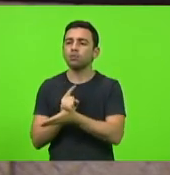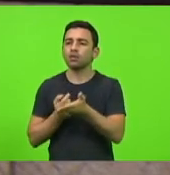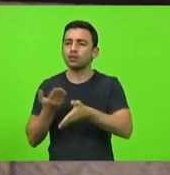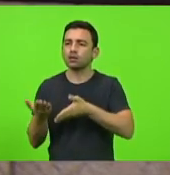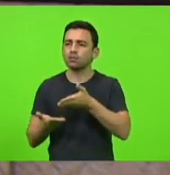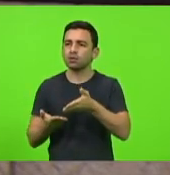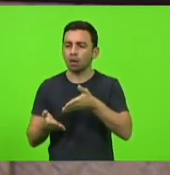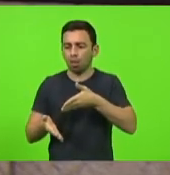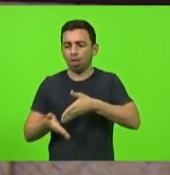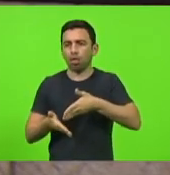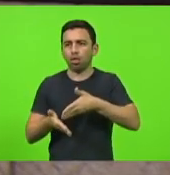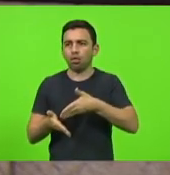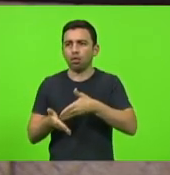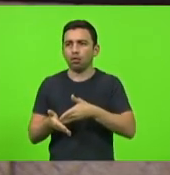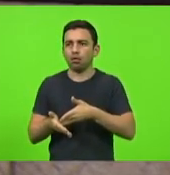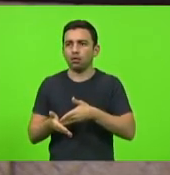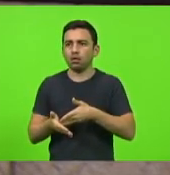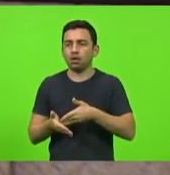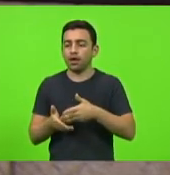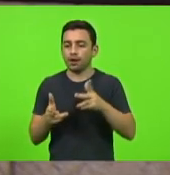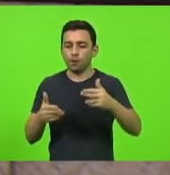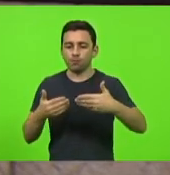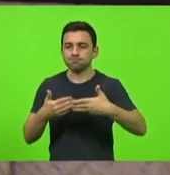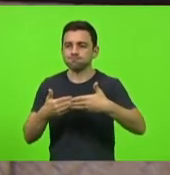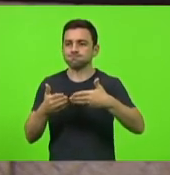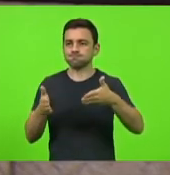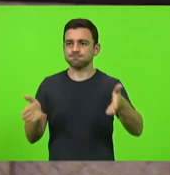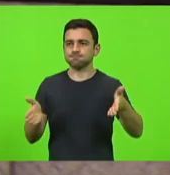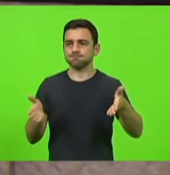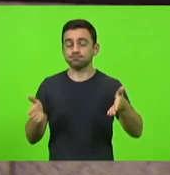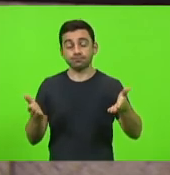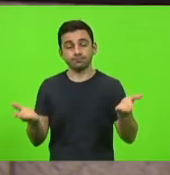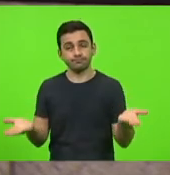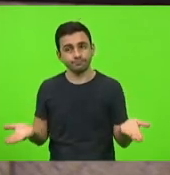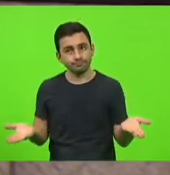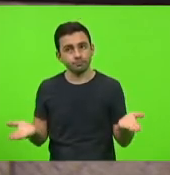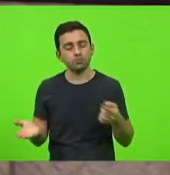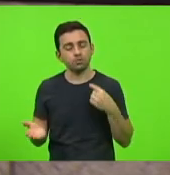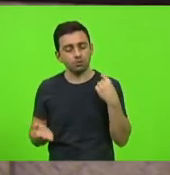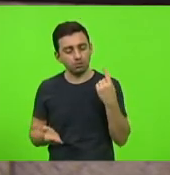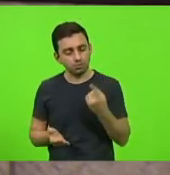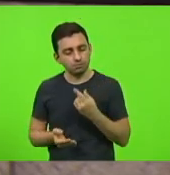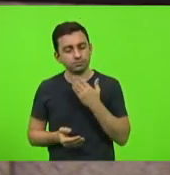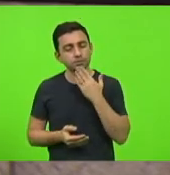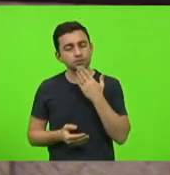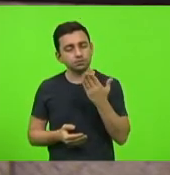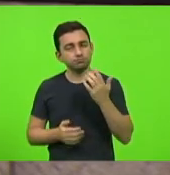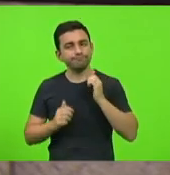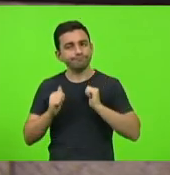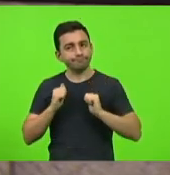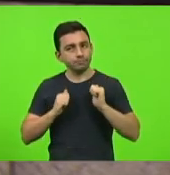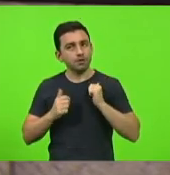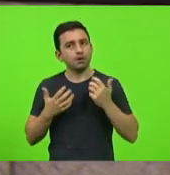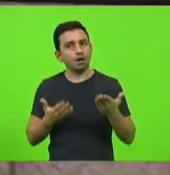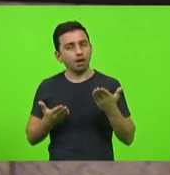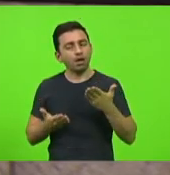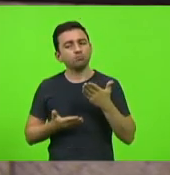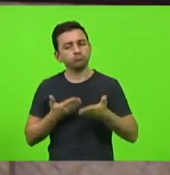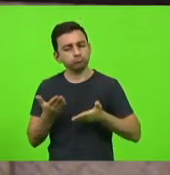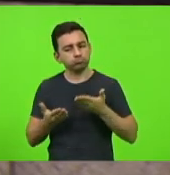comunidade terapêutica fosse também uma porta de entrada. E nós temos nosso pleito, esperamos que seja atendido, para